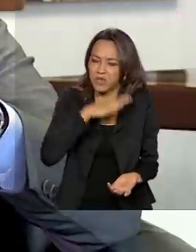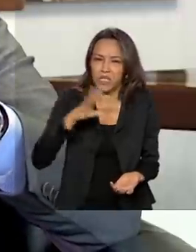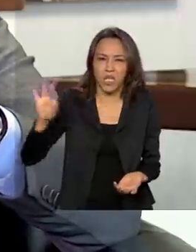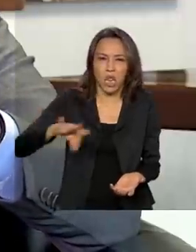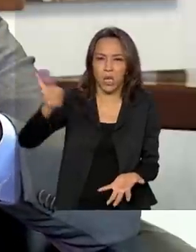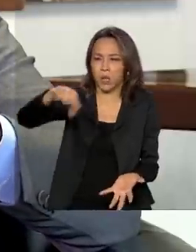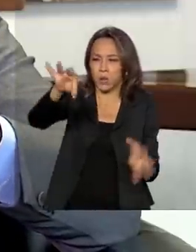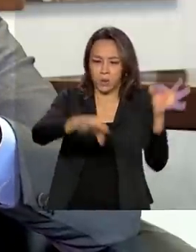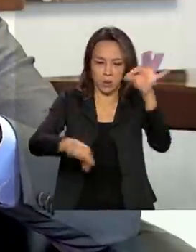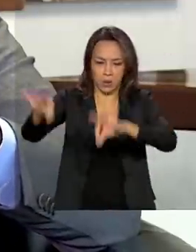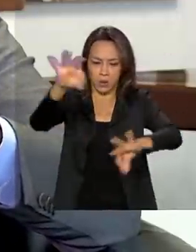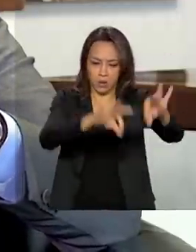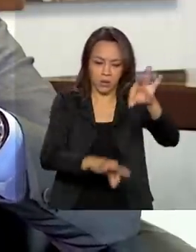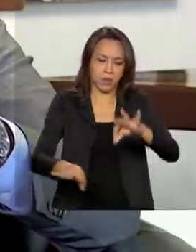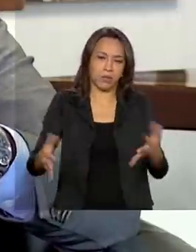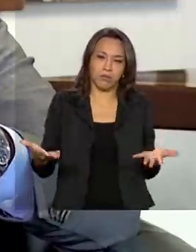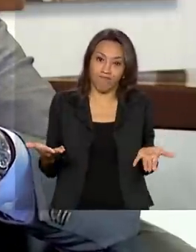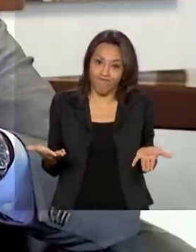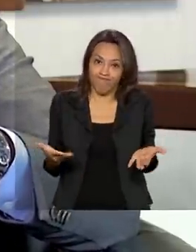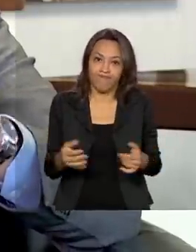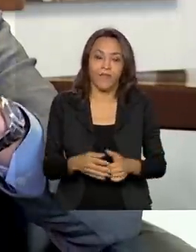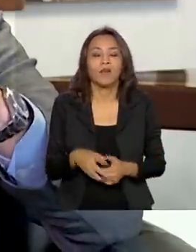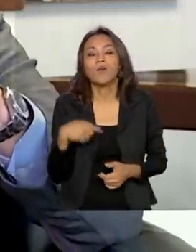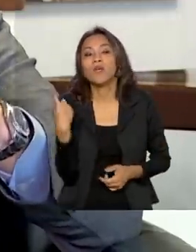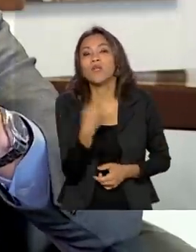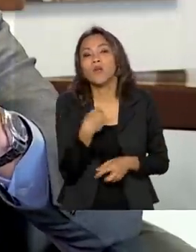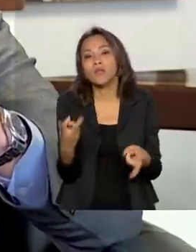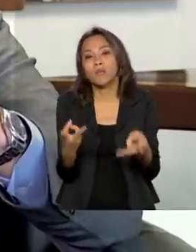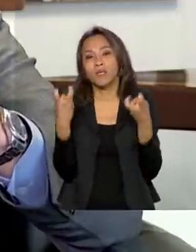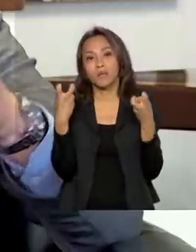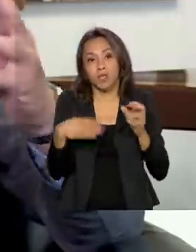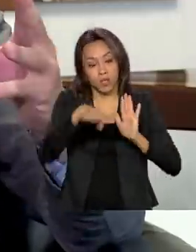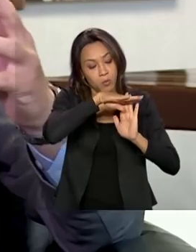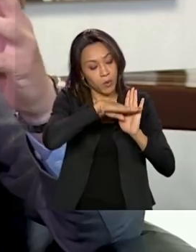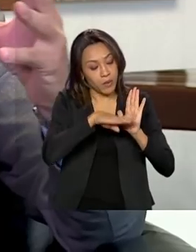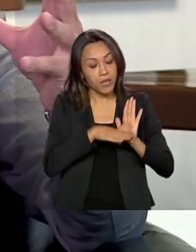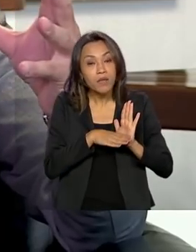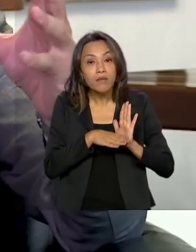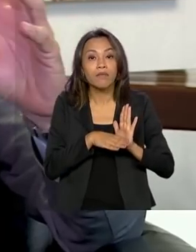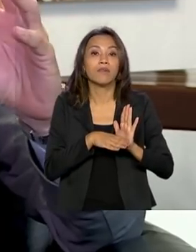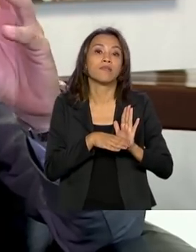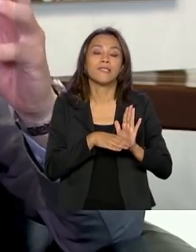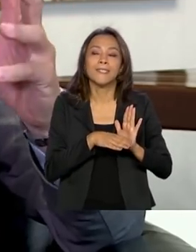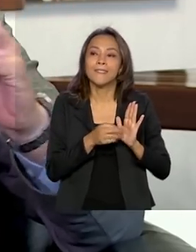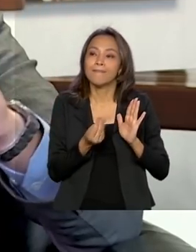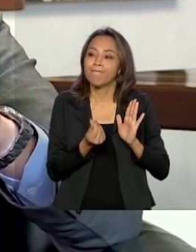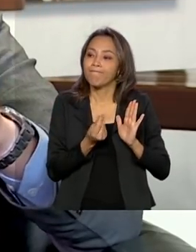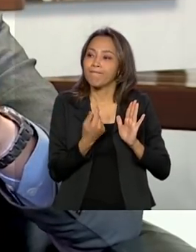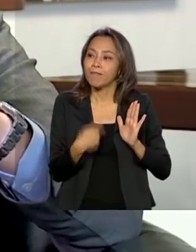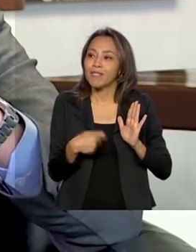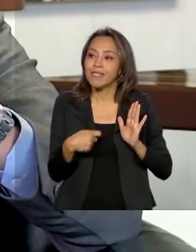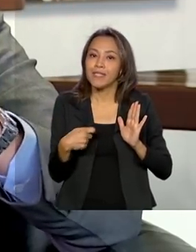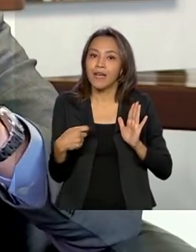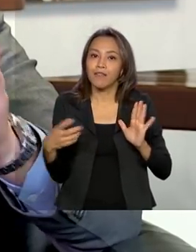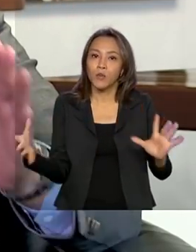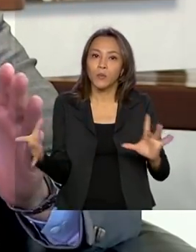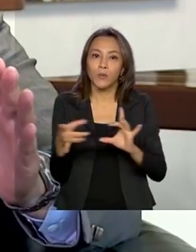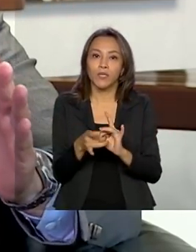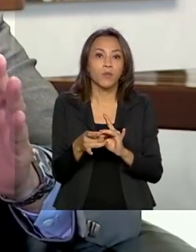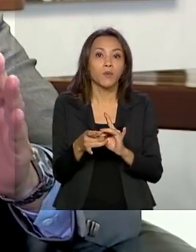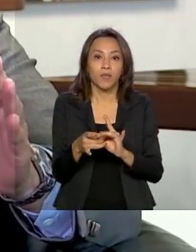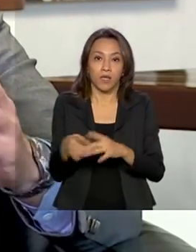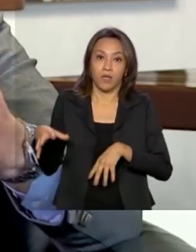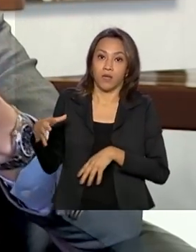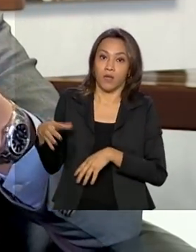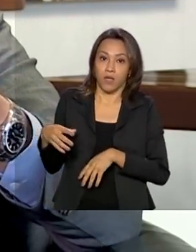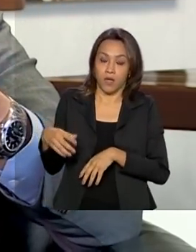etc. Então, o que nós percebemos? Que o programa Lixão Zero precisava encontrar, unir duas pontas. Os municípios